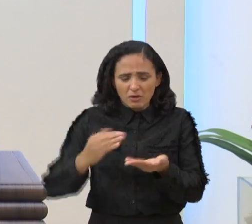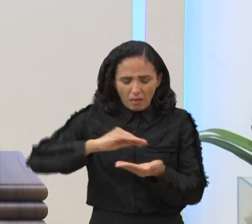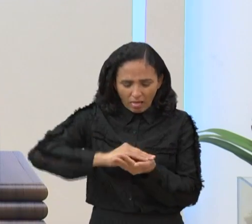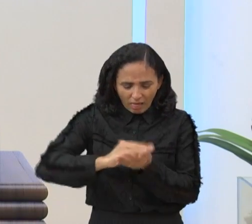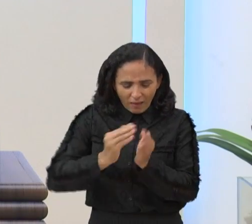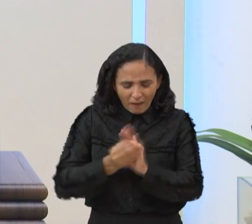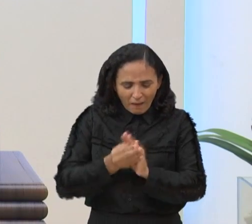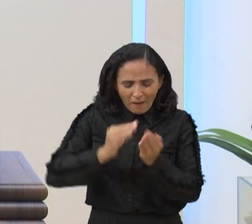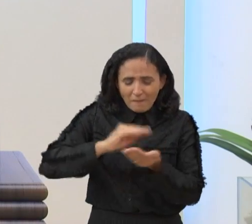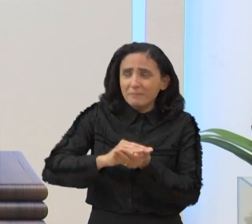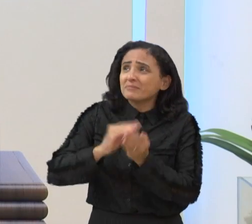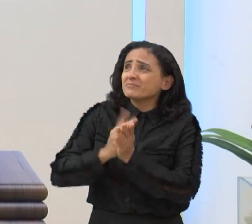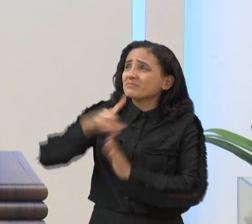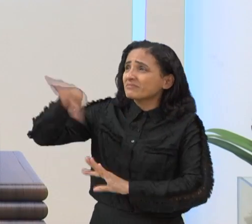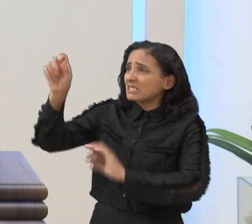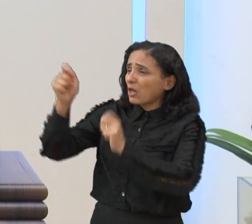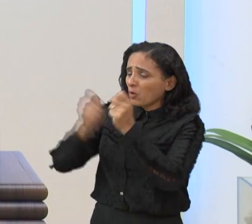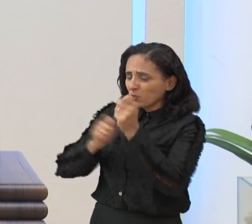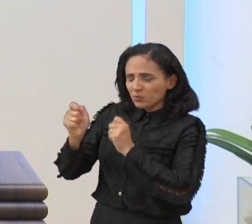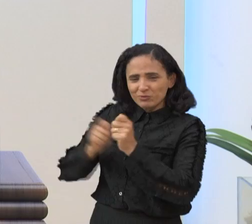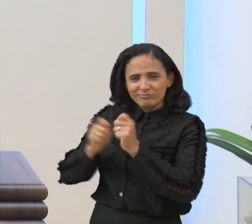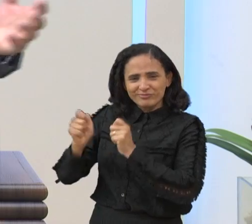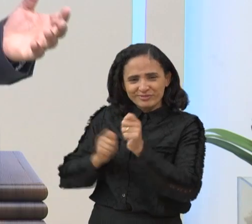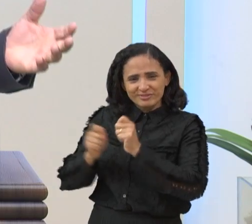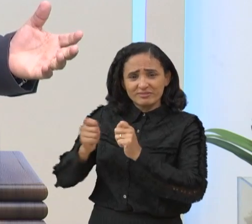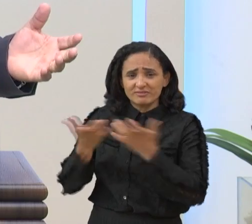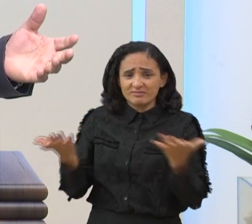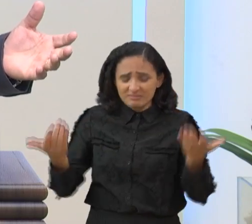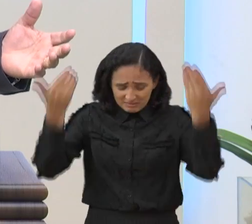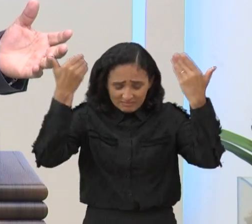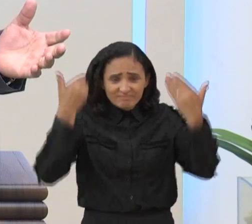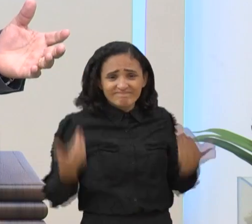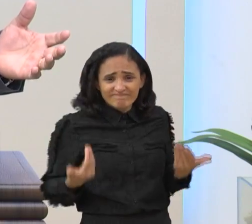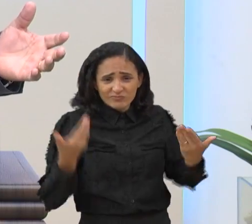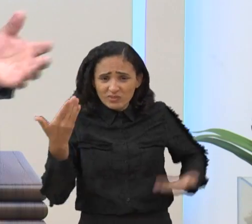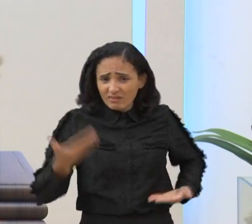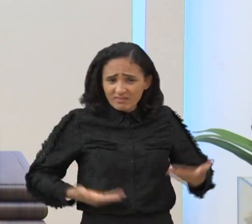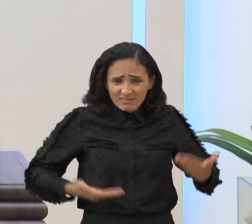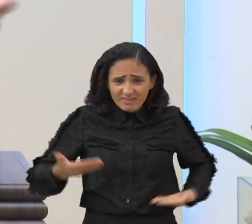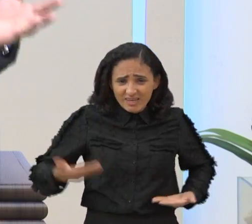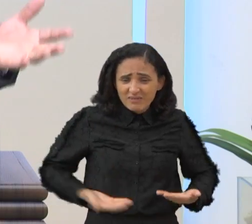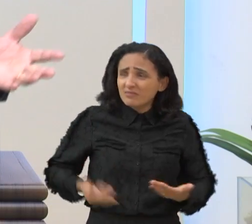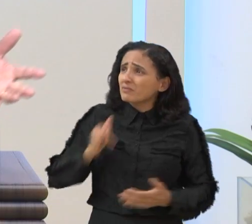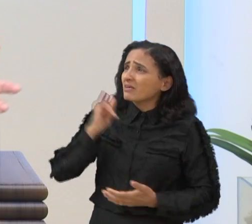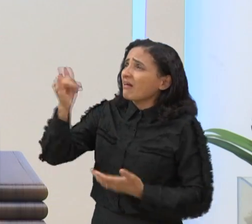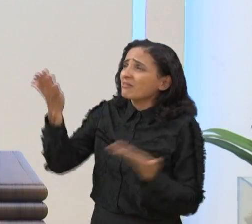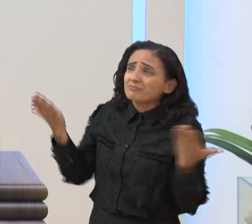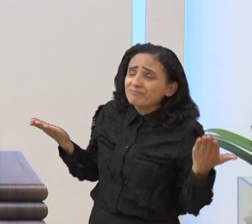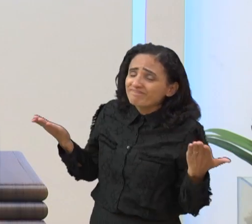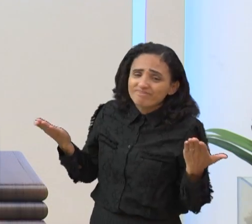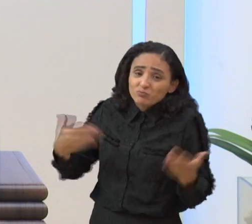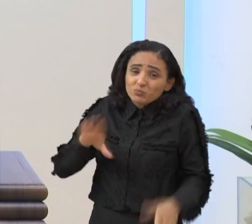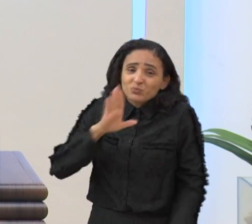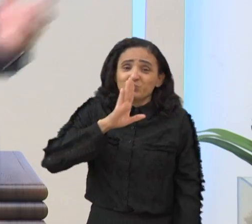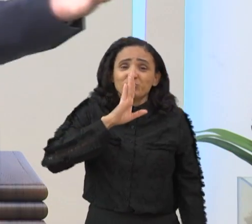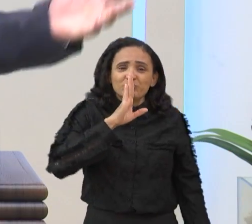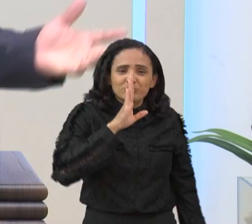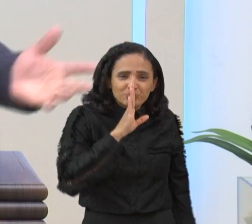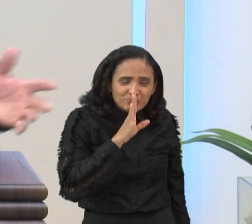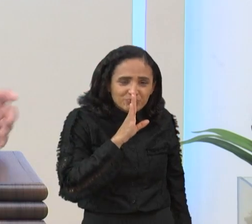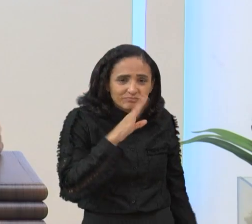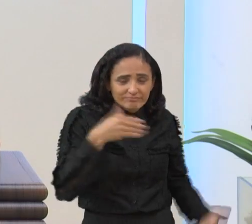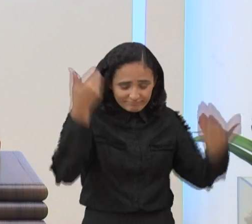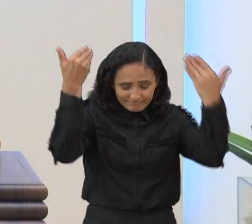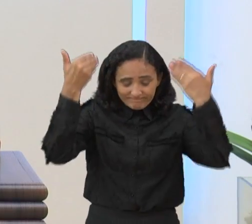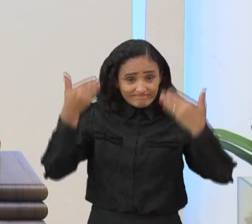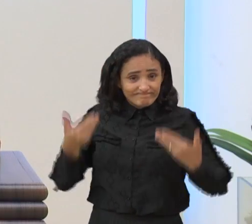somos nós na mão de Deus. E quem é o barro para dizer ao oleiro, o que fazes? Quem é o